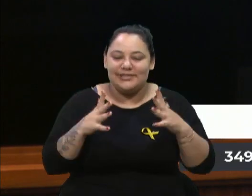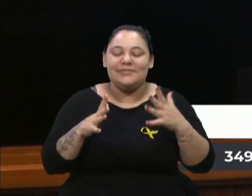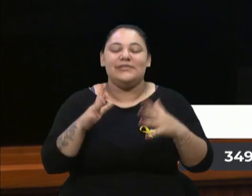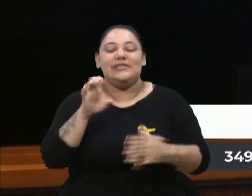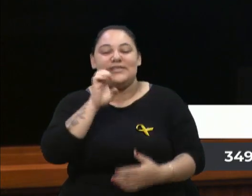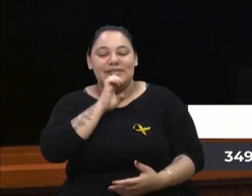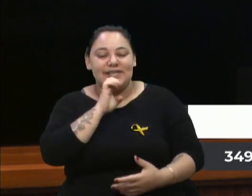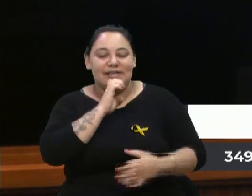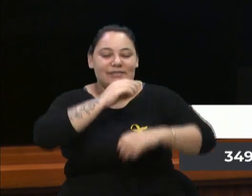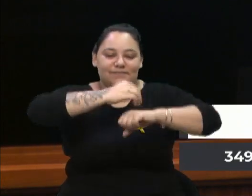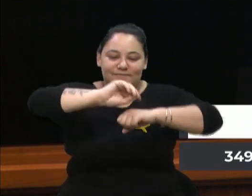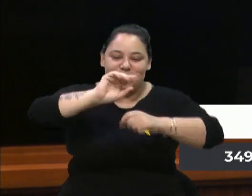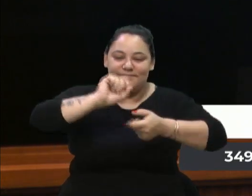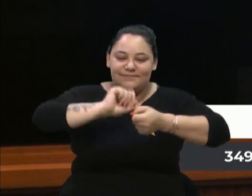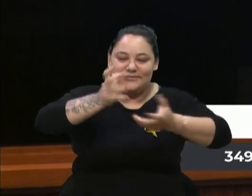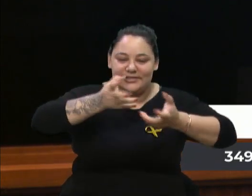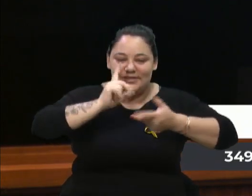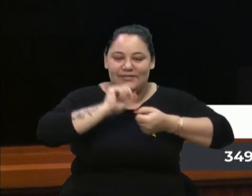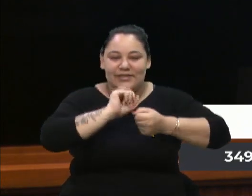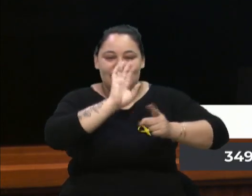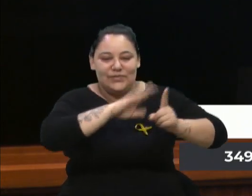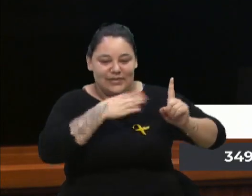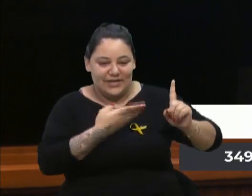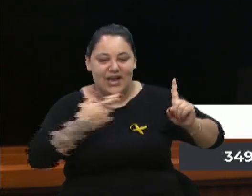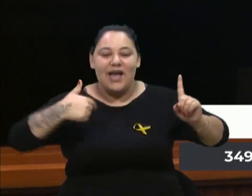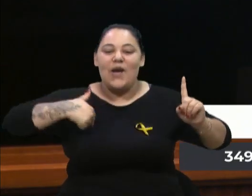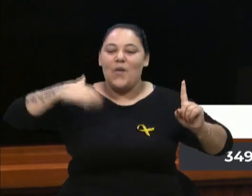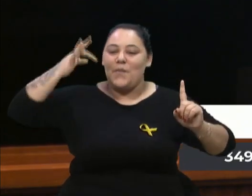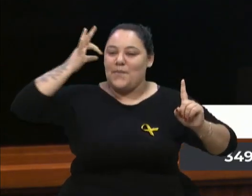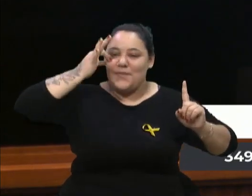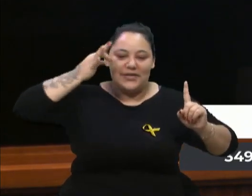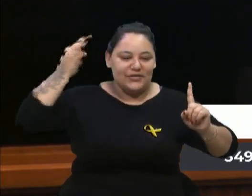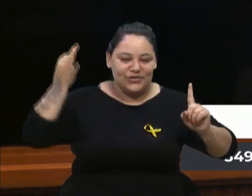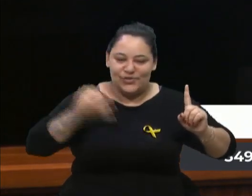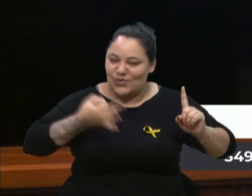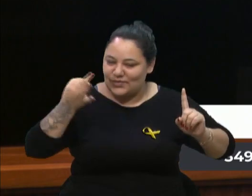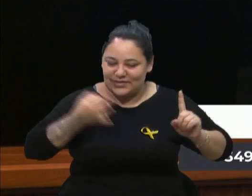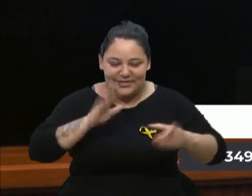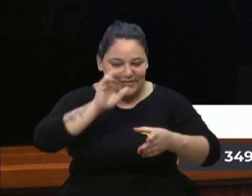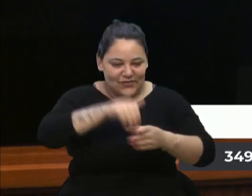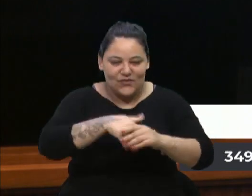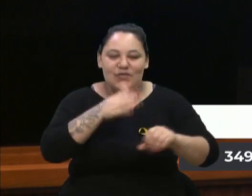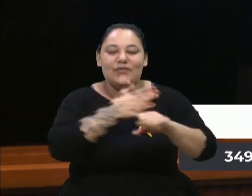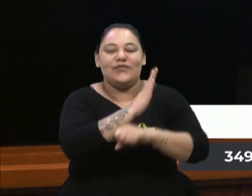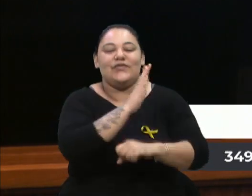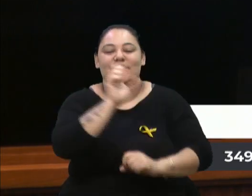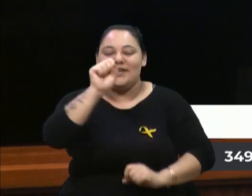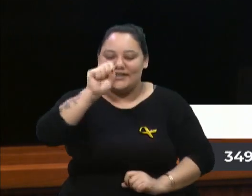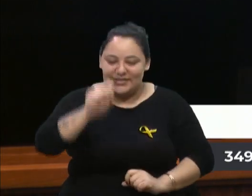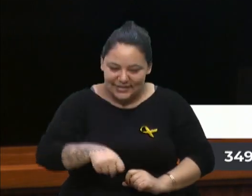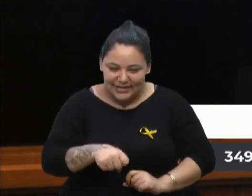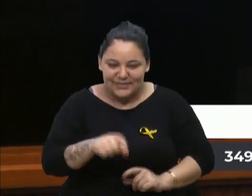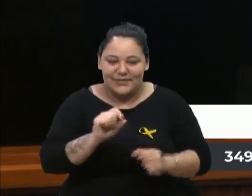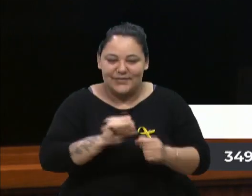Estela, por essa homenagem. Estarei presente e com certeza votaremos favorável a essa linda homenagem.